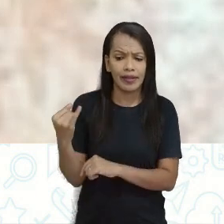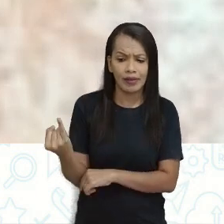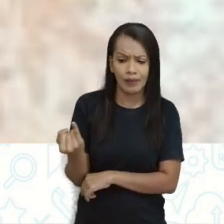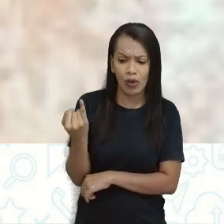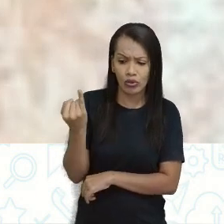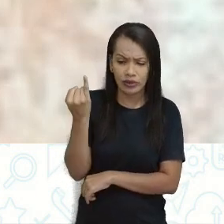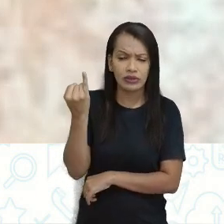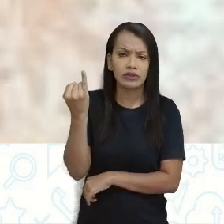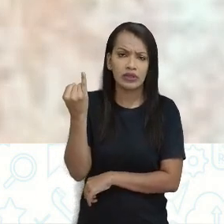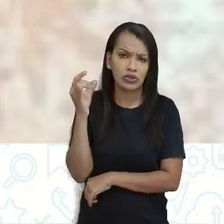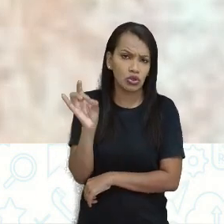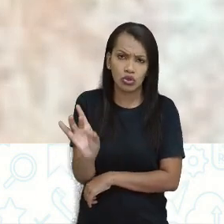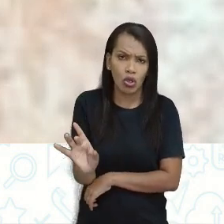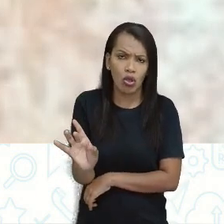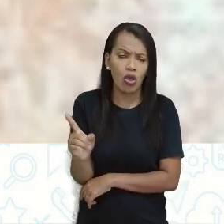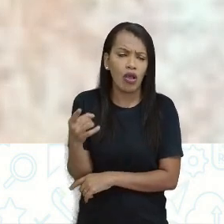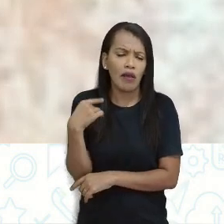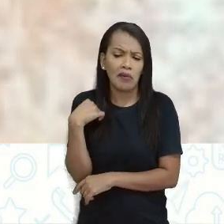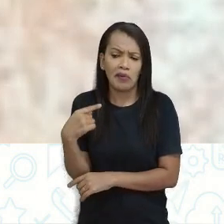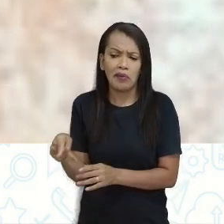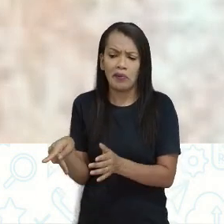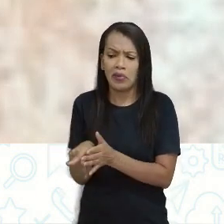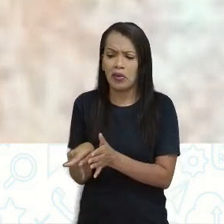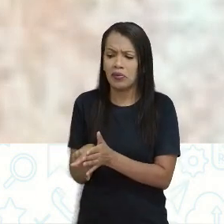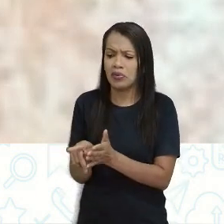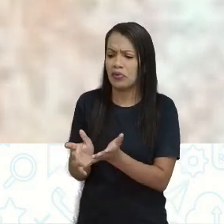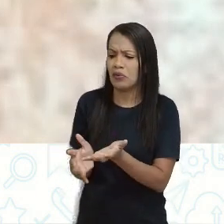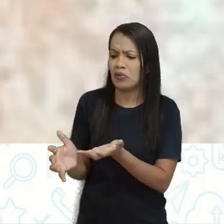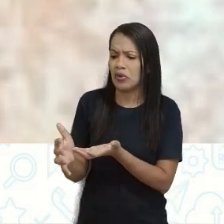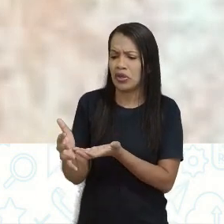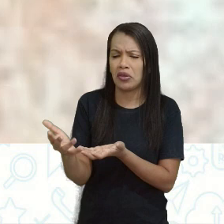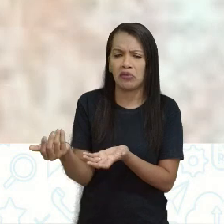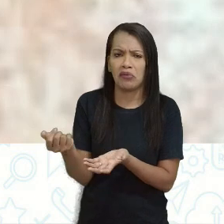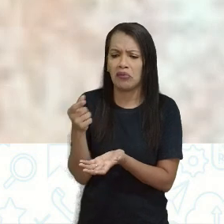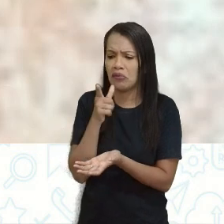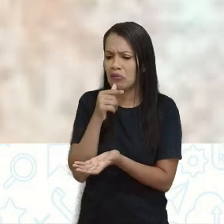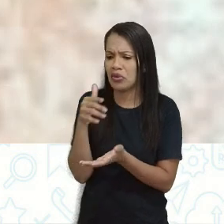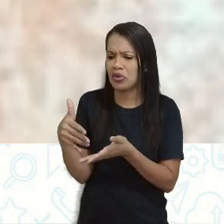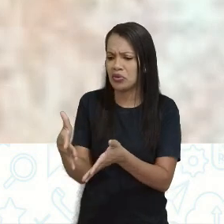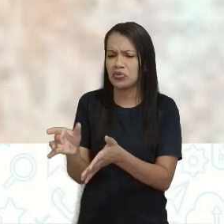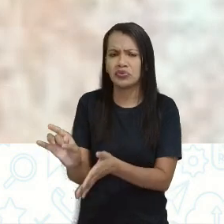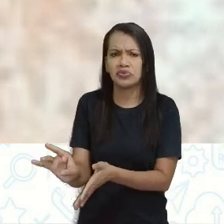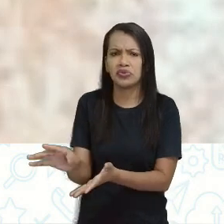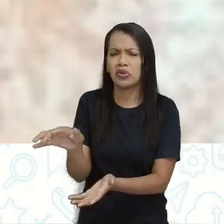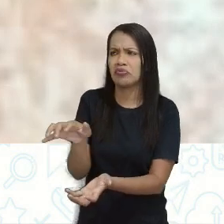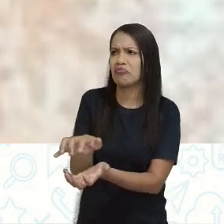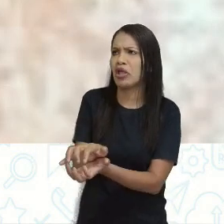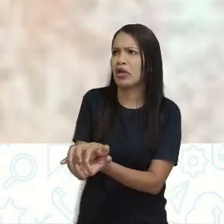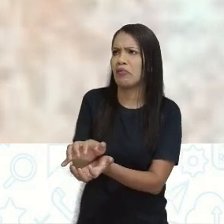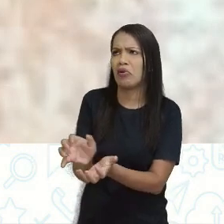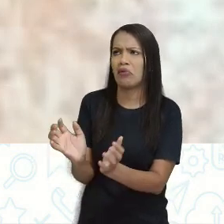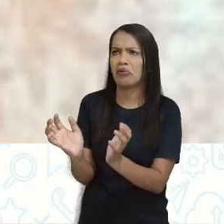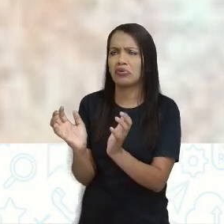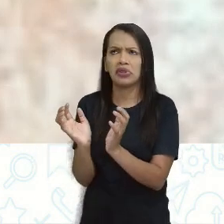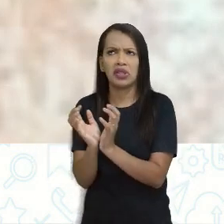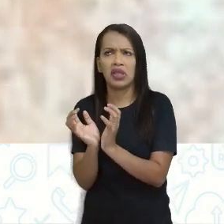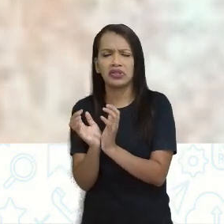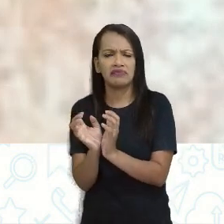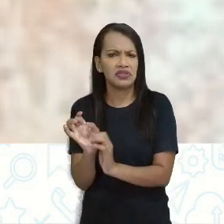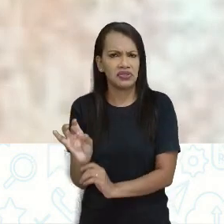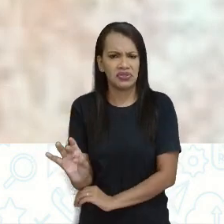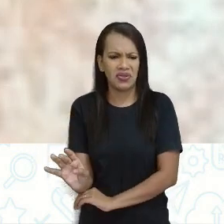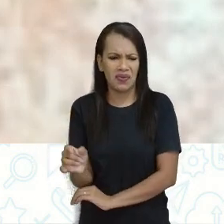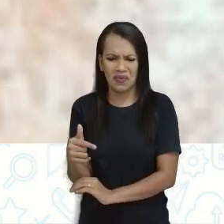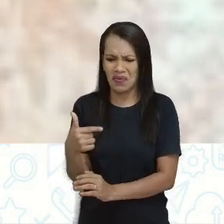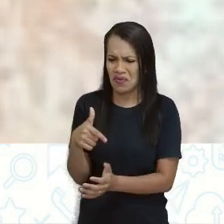importância, né, de ser, né, um ambiente ali que traz, né, benefícios não só na